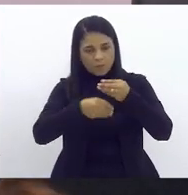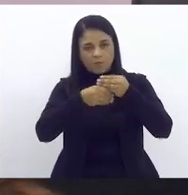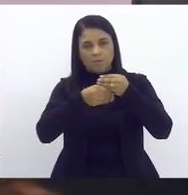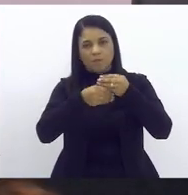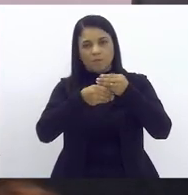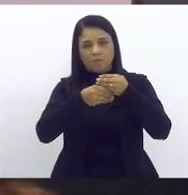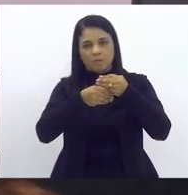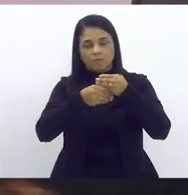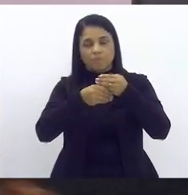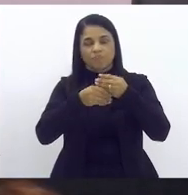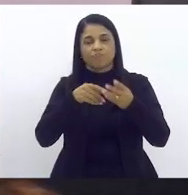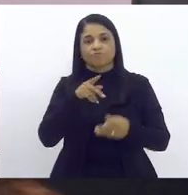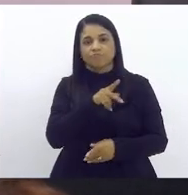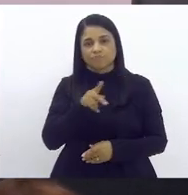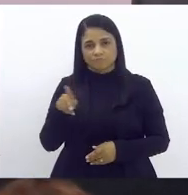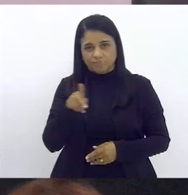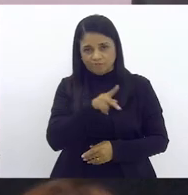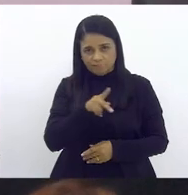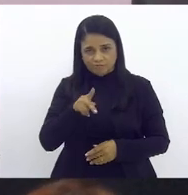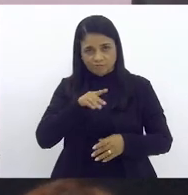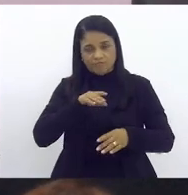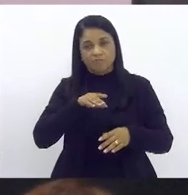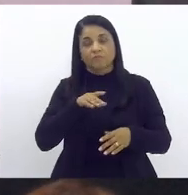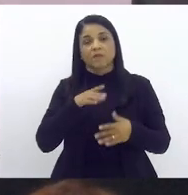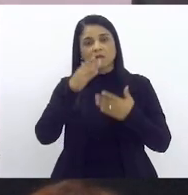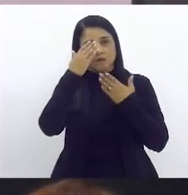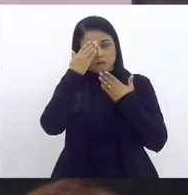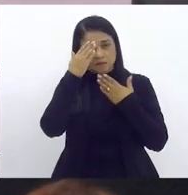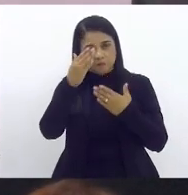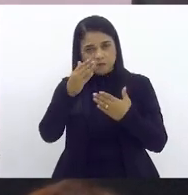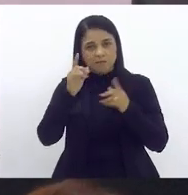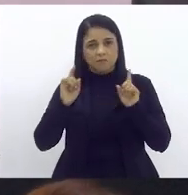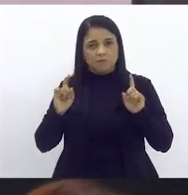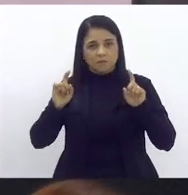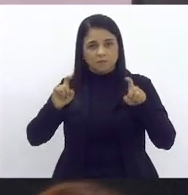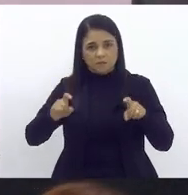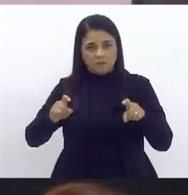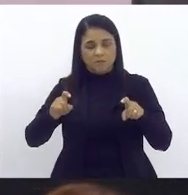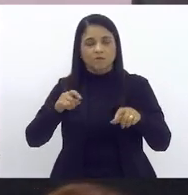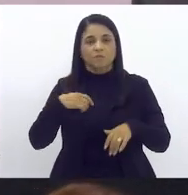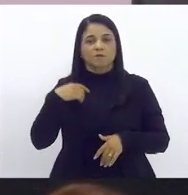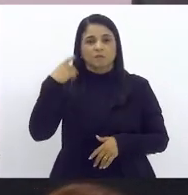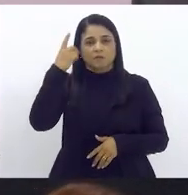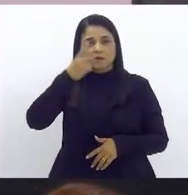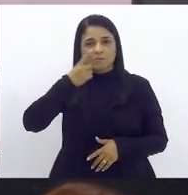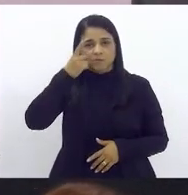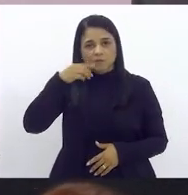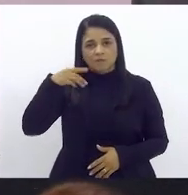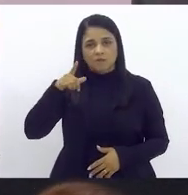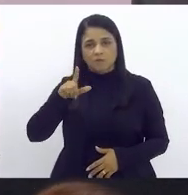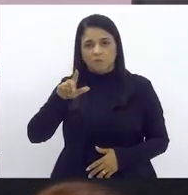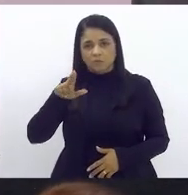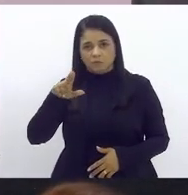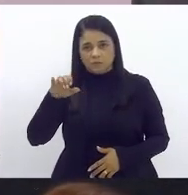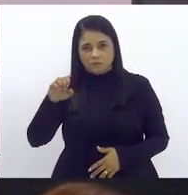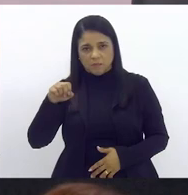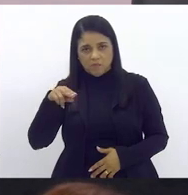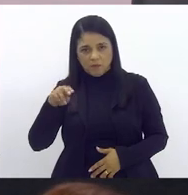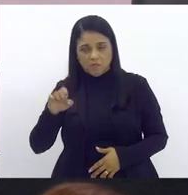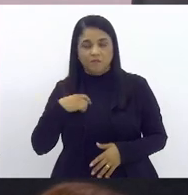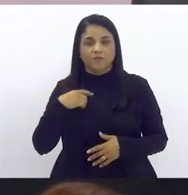enquadradas no quadro magistério. Gostaria de agradecer o mandato da deputada Luciene Cavalcante, o mandato